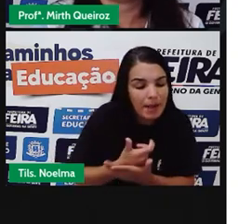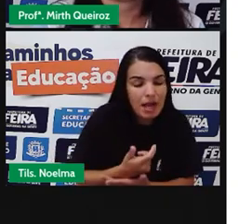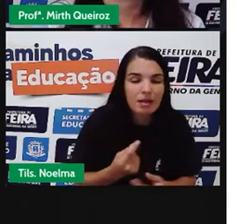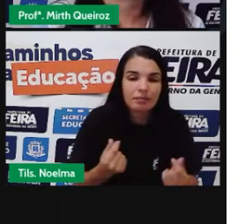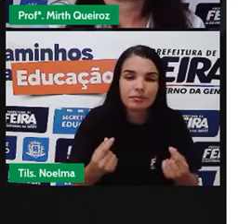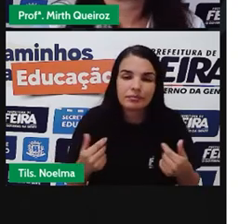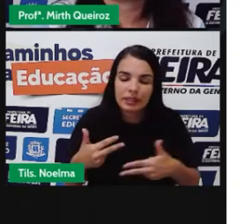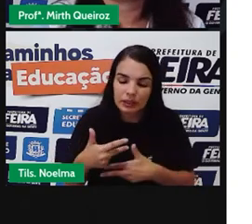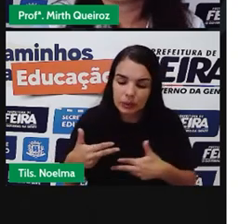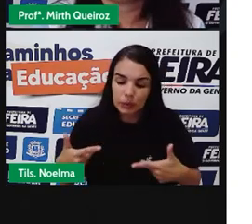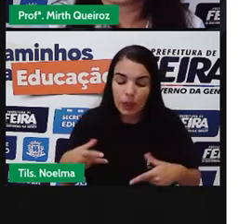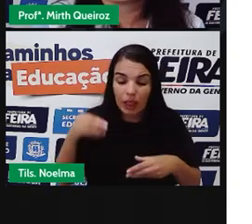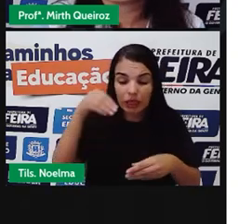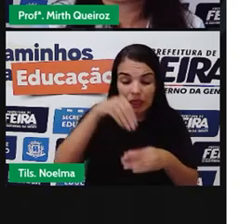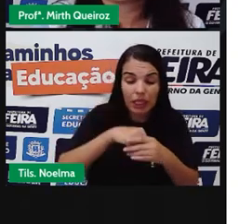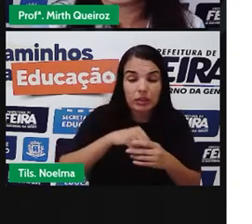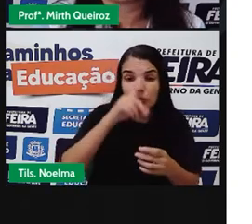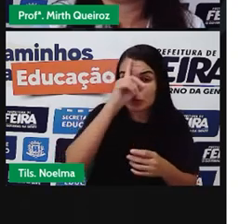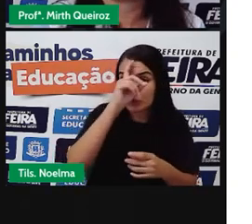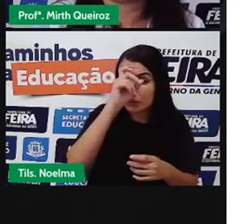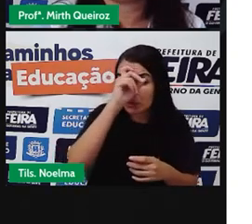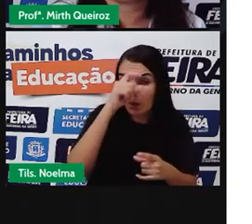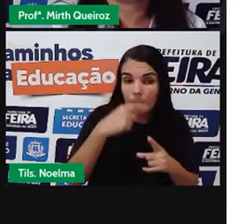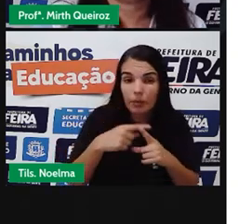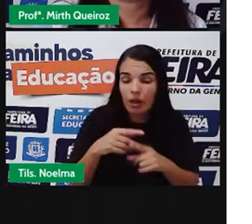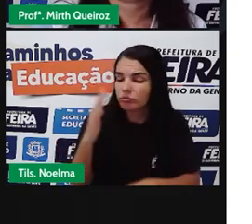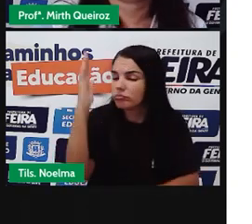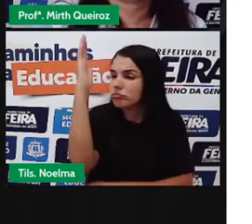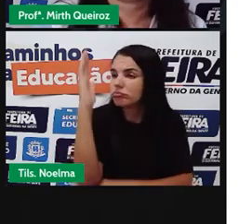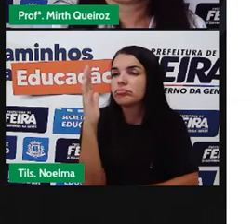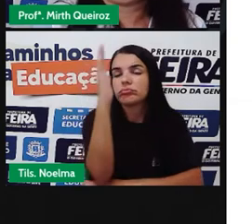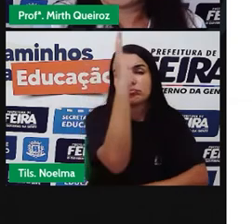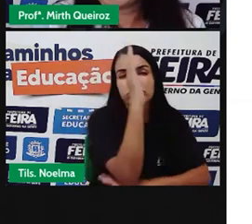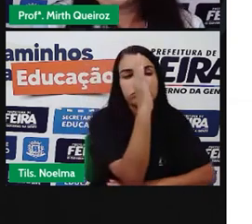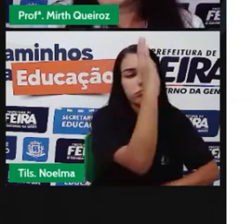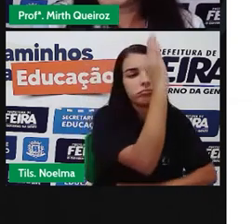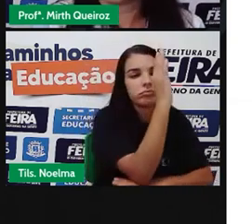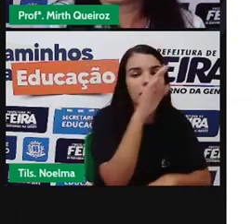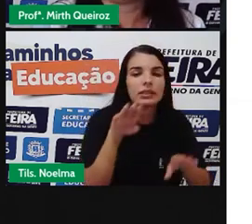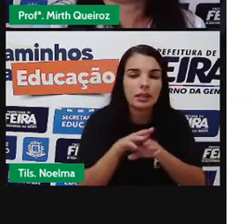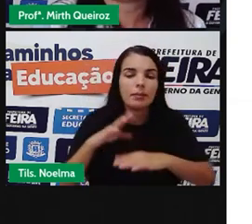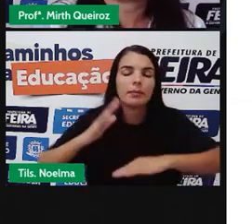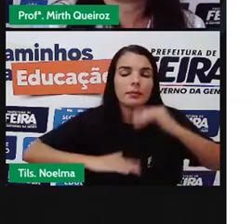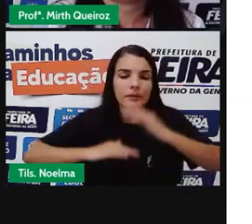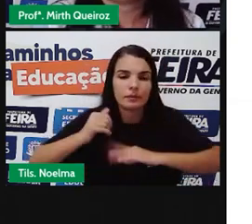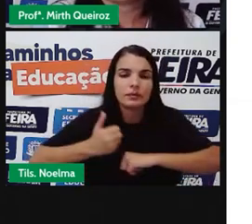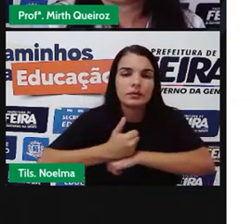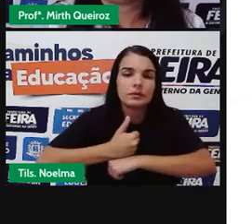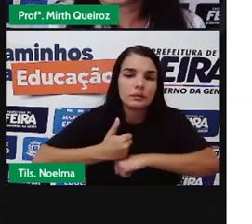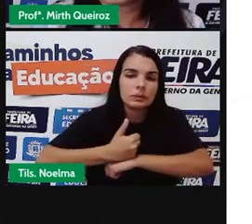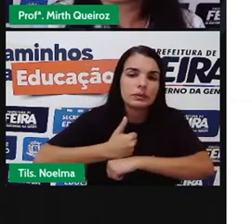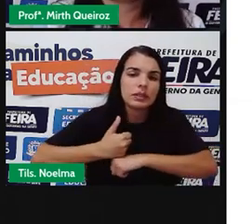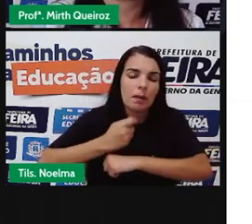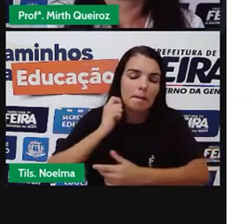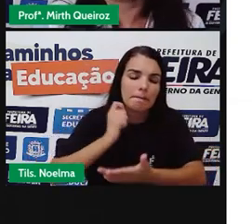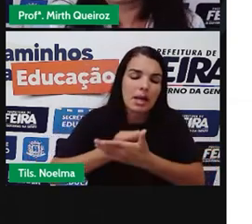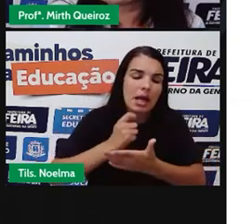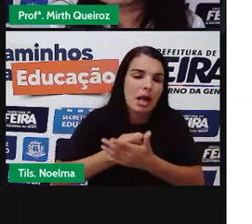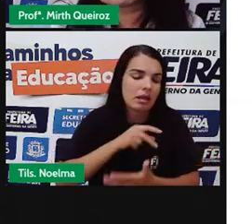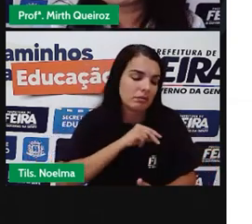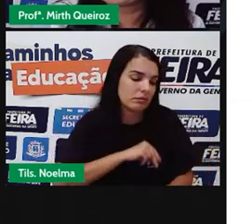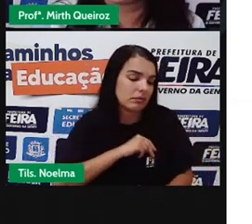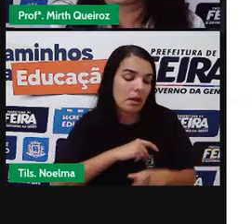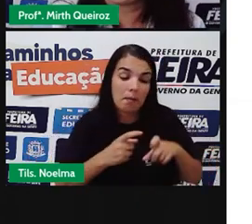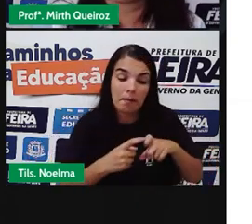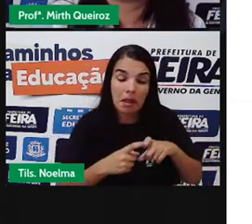há falta tanto na parte estrutural quanto também na profissional, né, em relação à remuneração, em